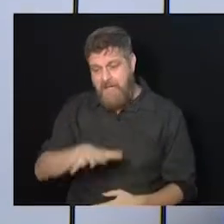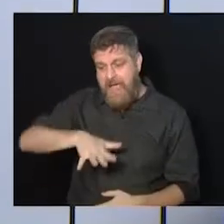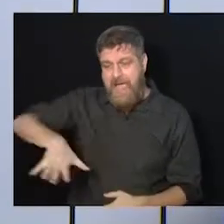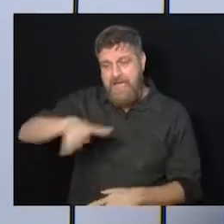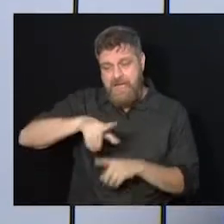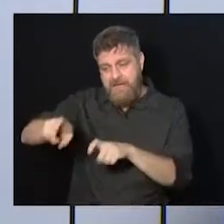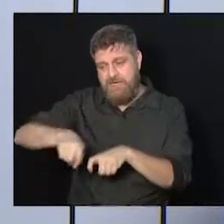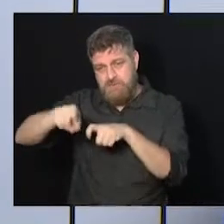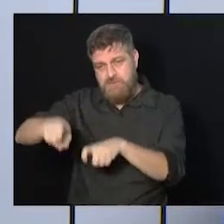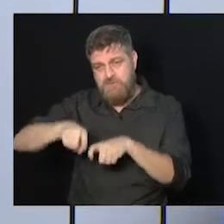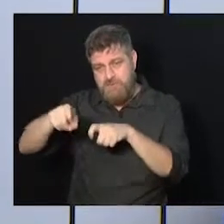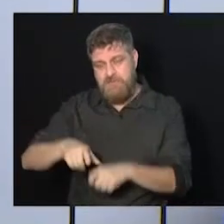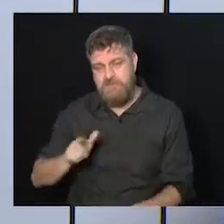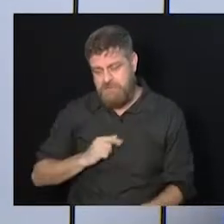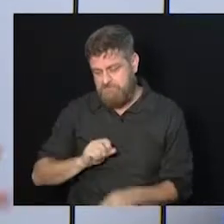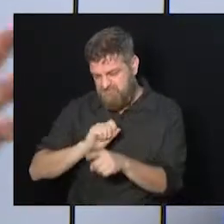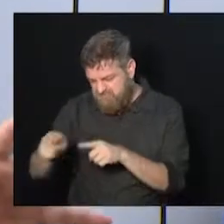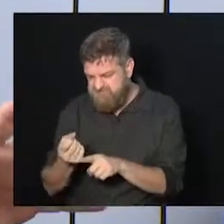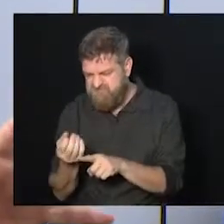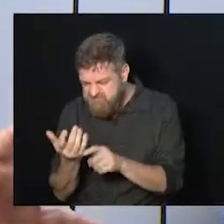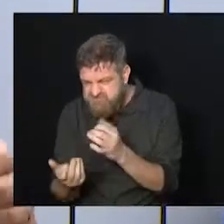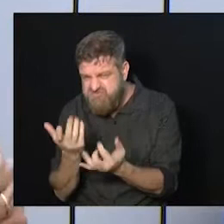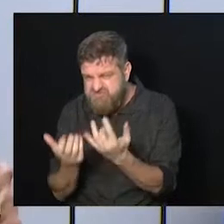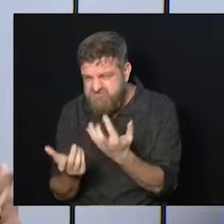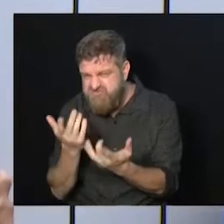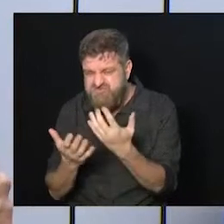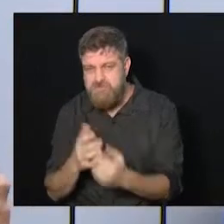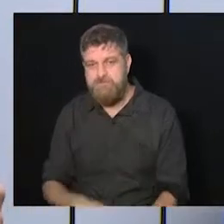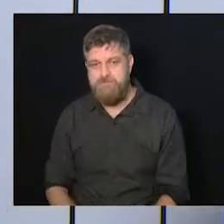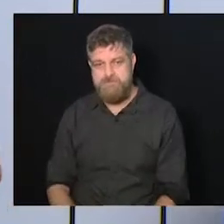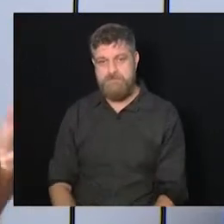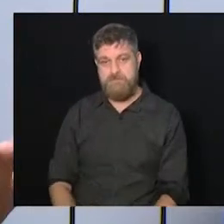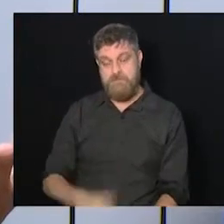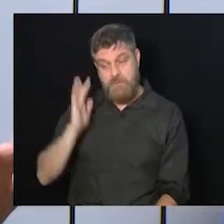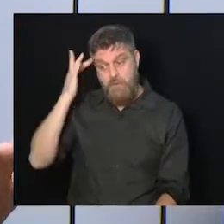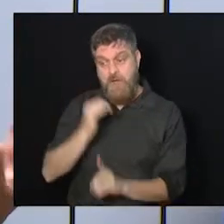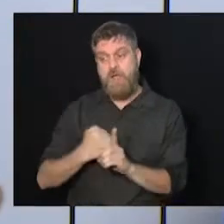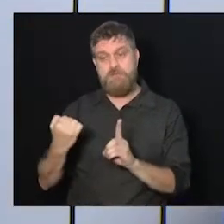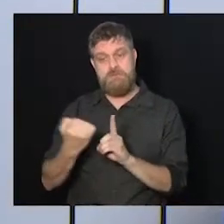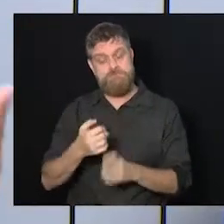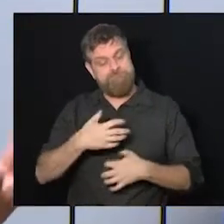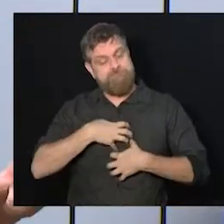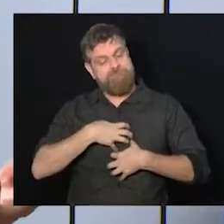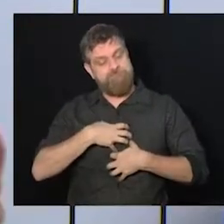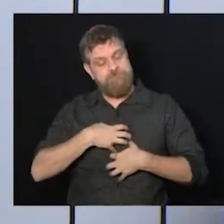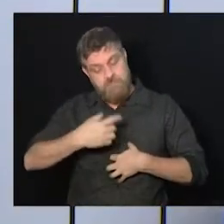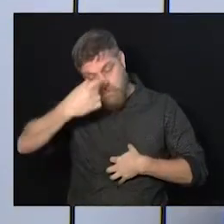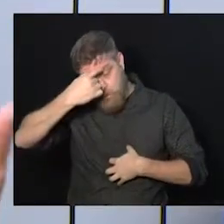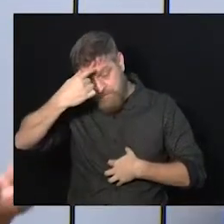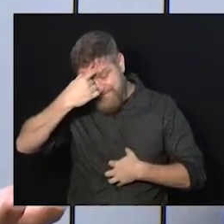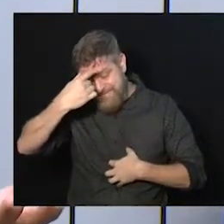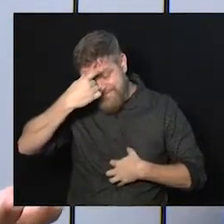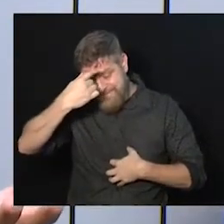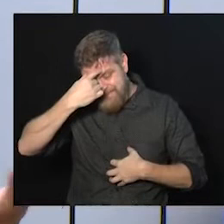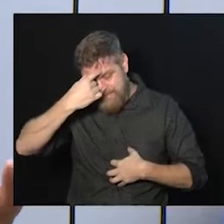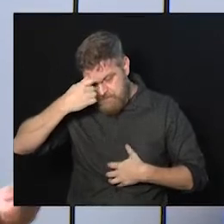rurais, enfim. Mas na linha do que você falou, eu acho que a sociedade ela precisa estar sensibilizada, conscientizada e exercer